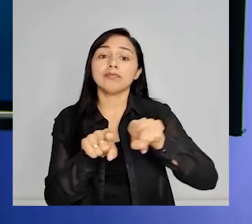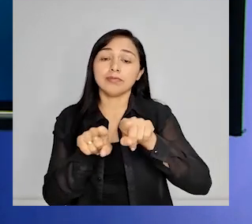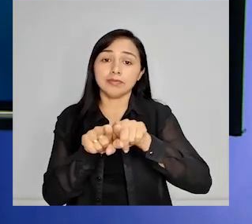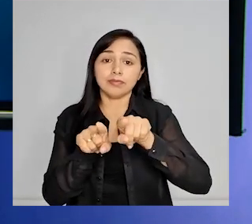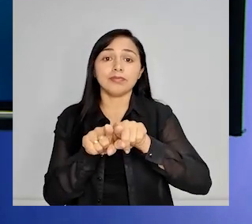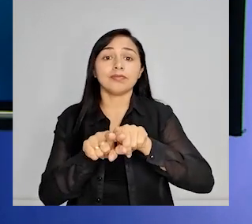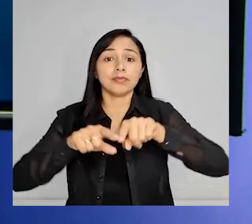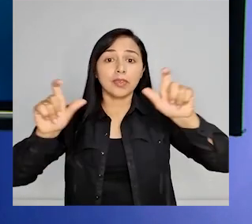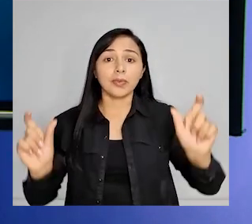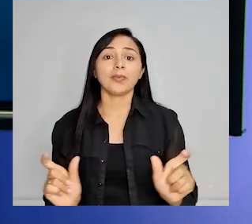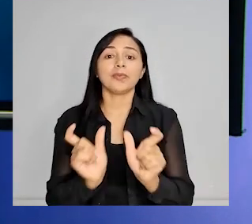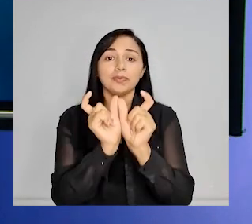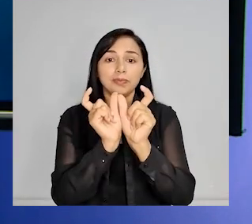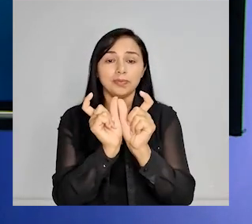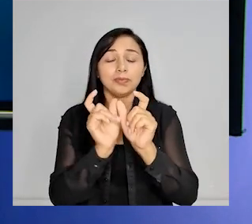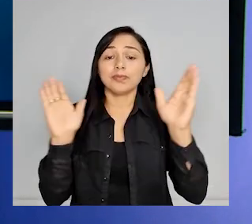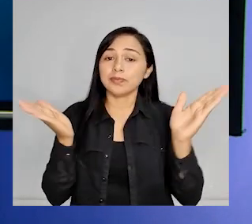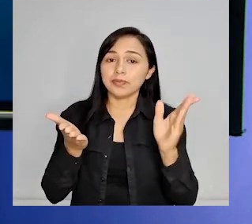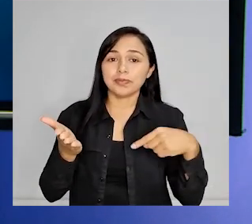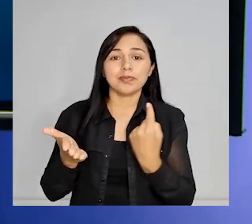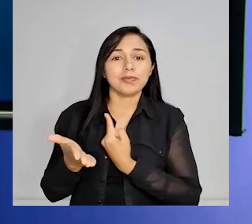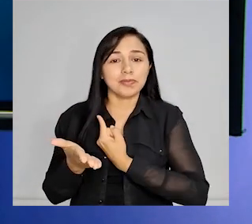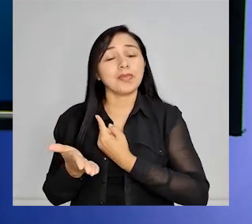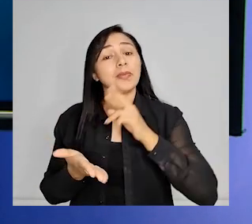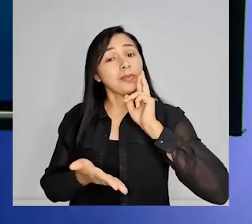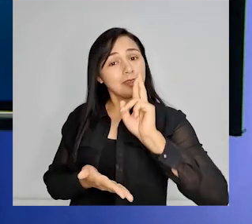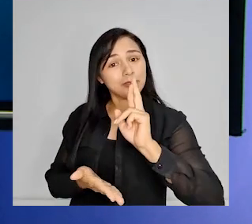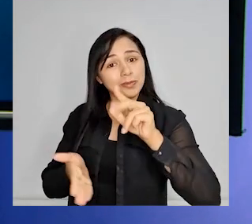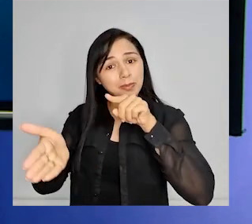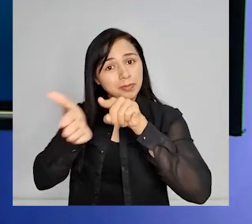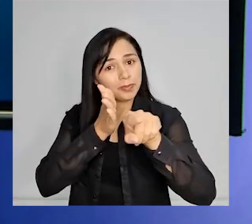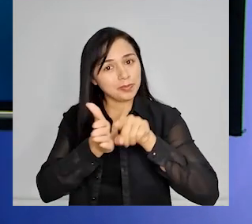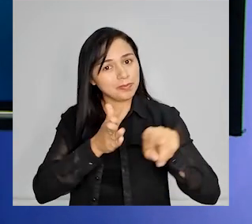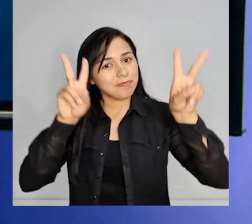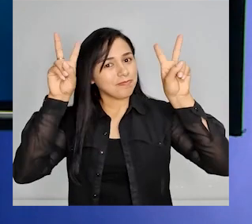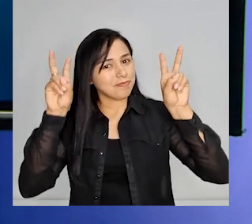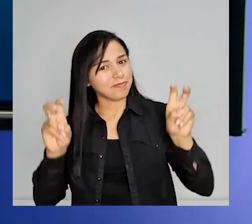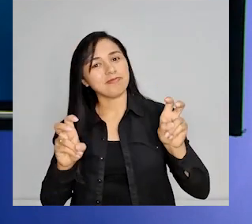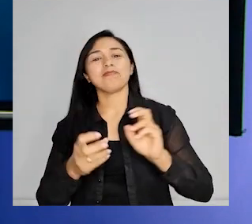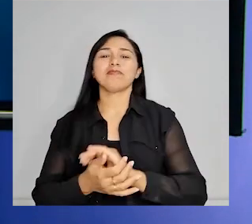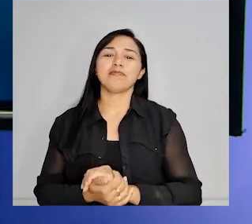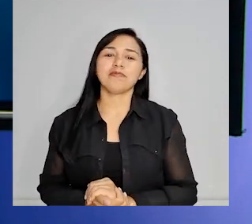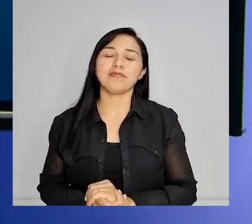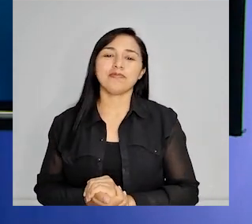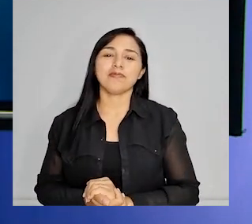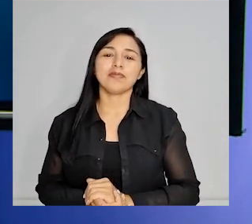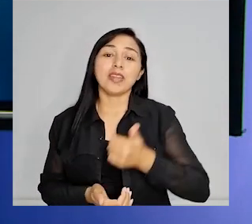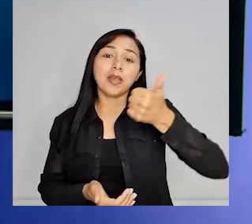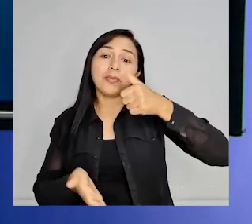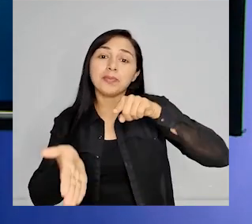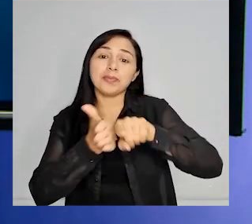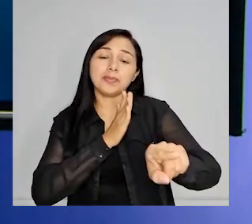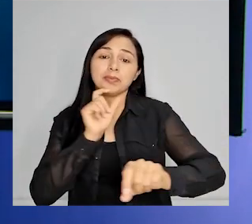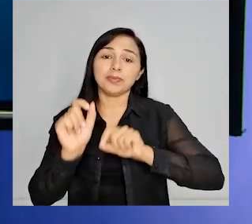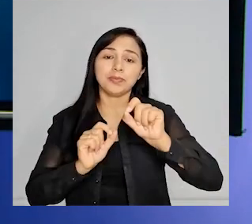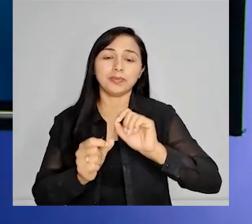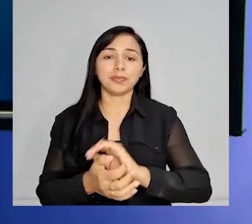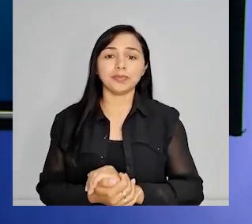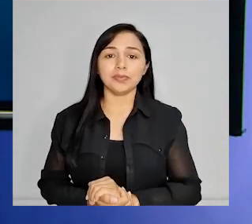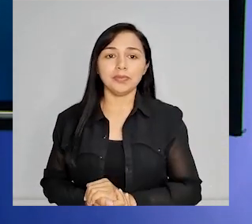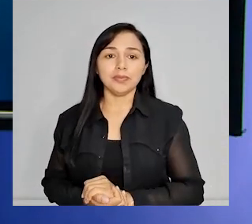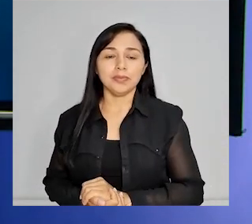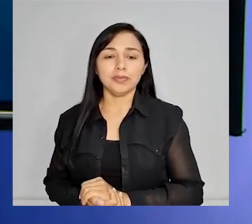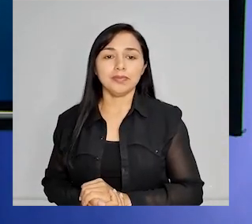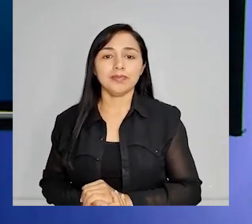e composição. Agora, a gente vai responder questões sobre esse assunto. E a primeira delas diz o seguinte: nós